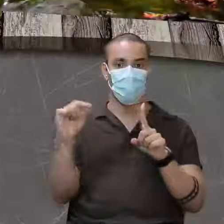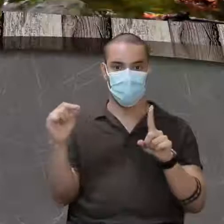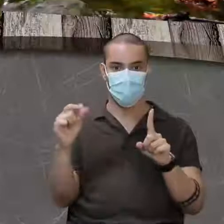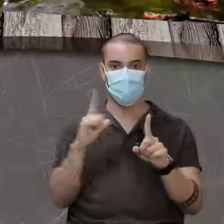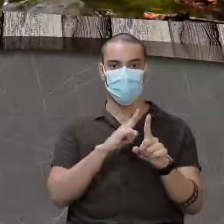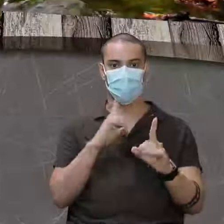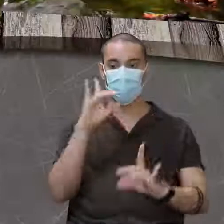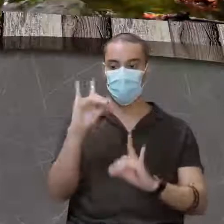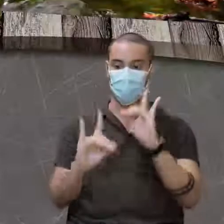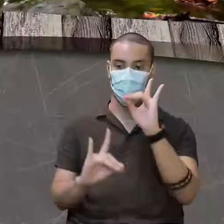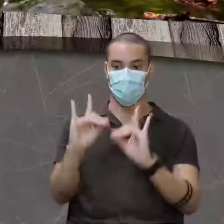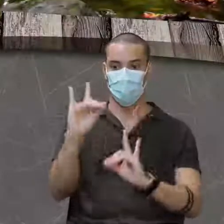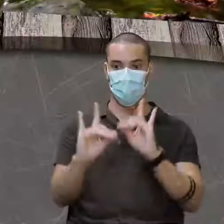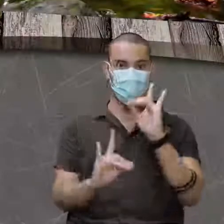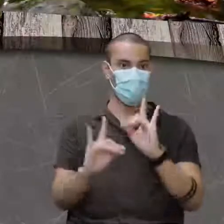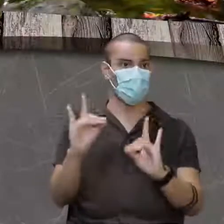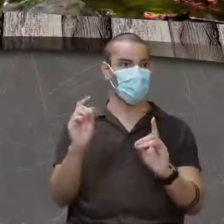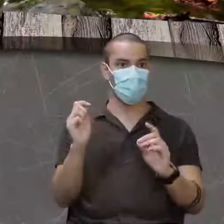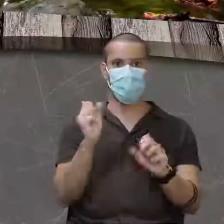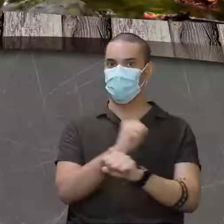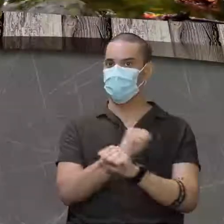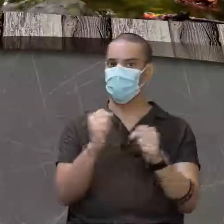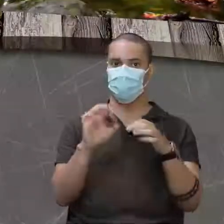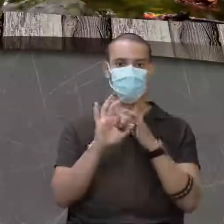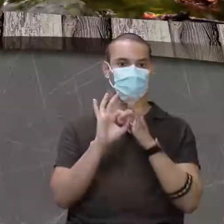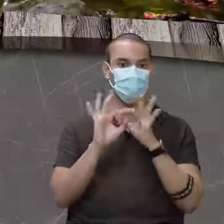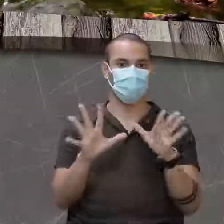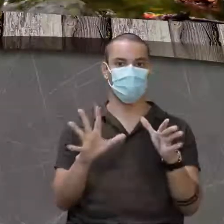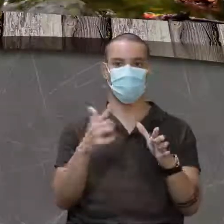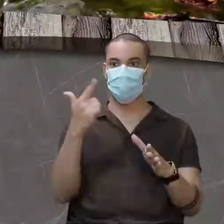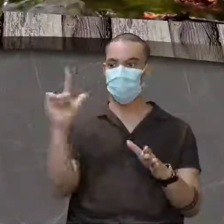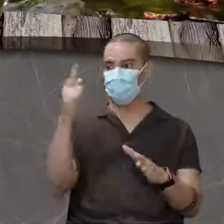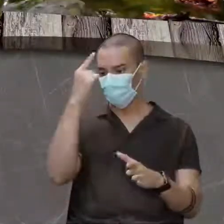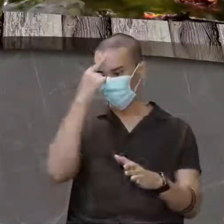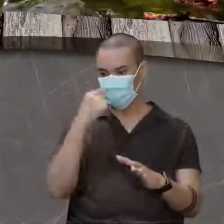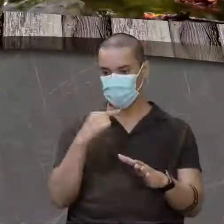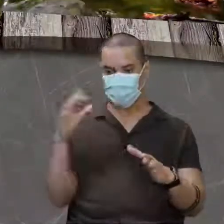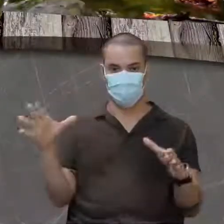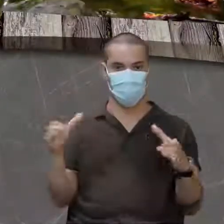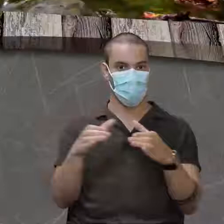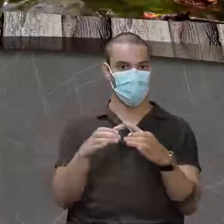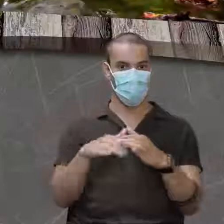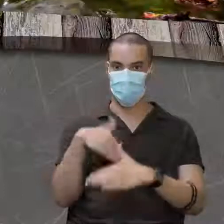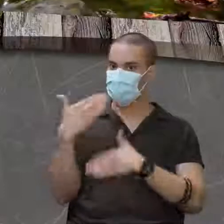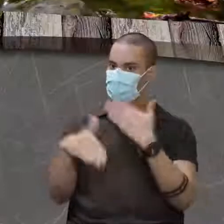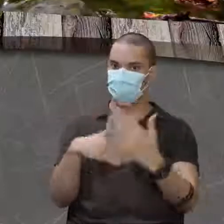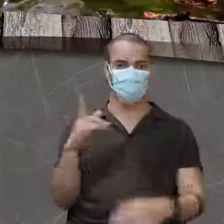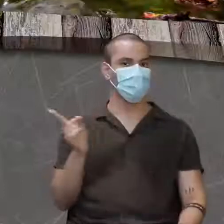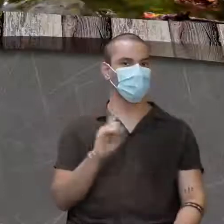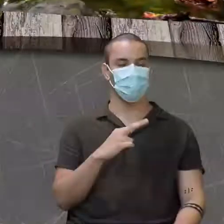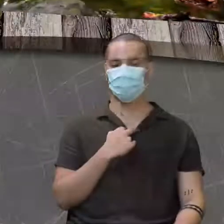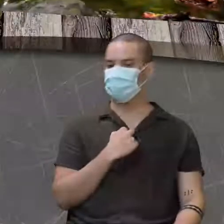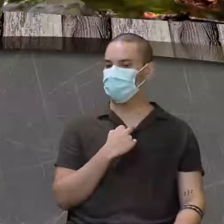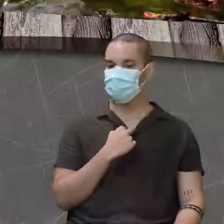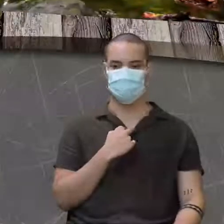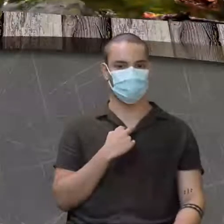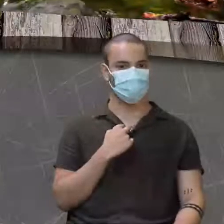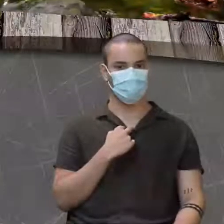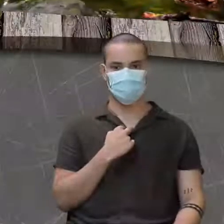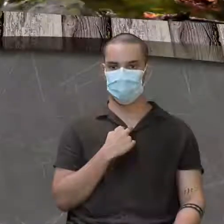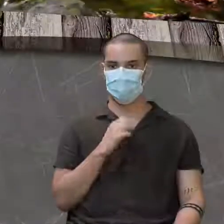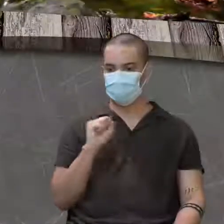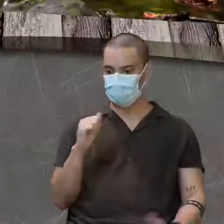produzem hormônios que não permitem que as outras espécies que estão ali, ó, do lado se desenvolvam, não. Elas